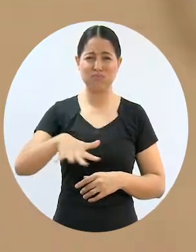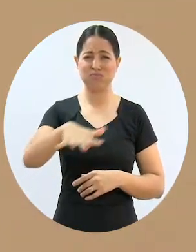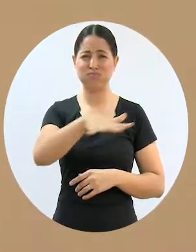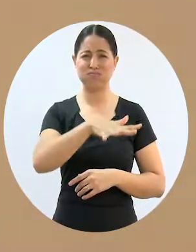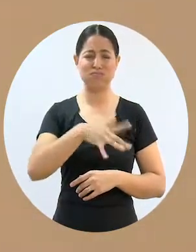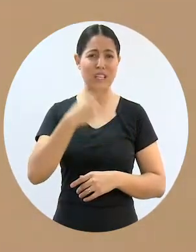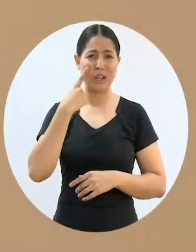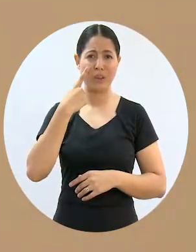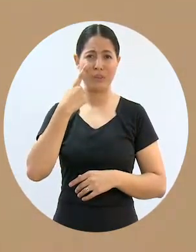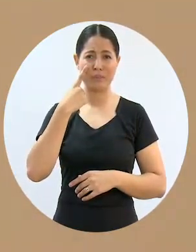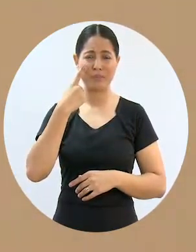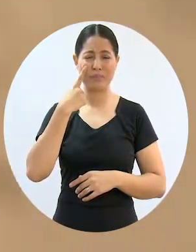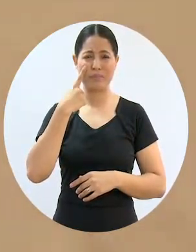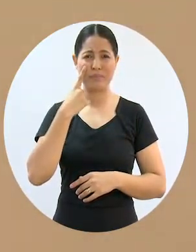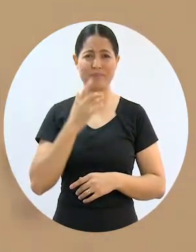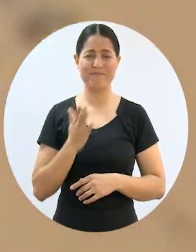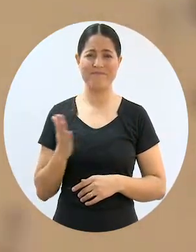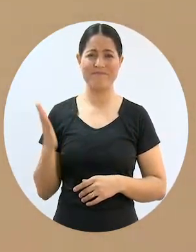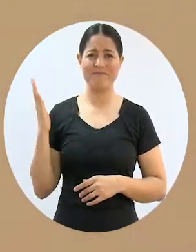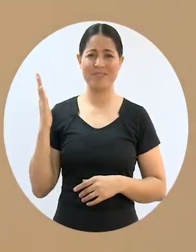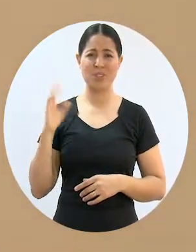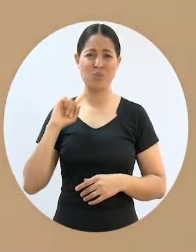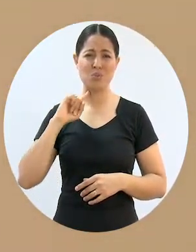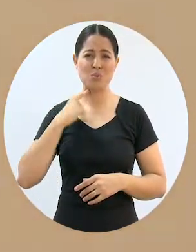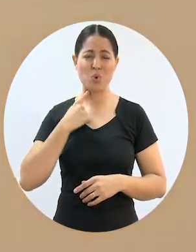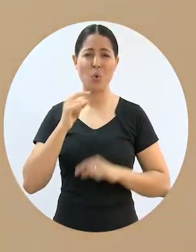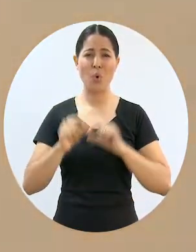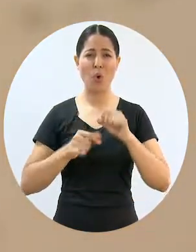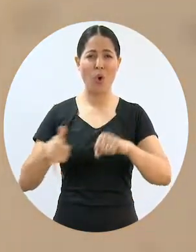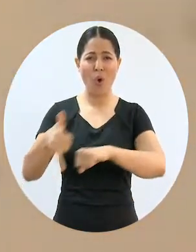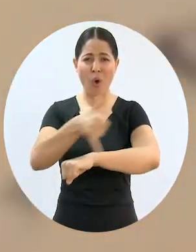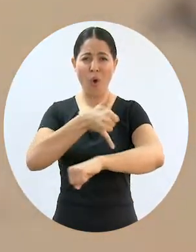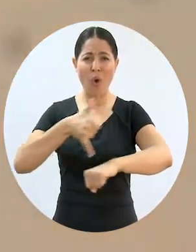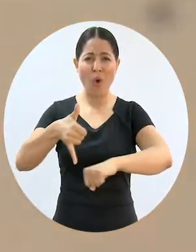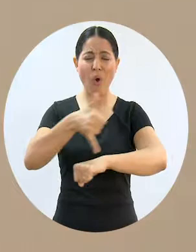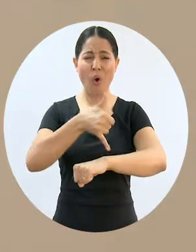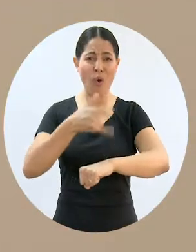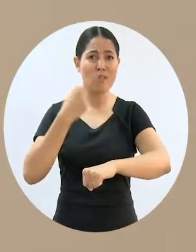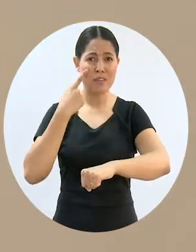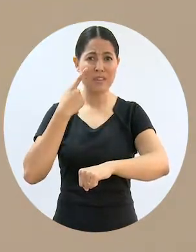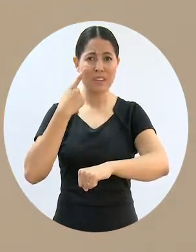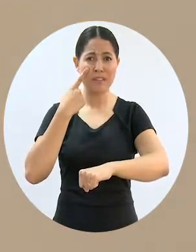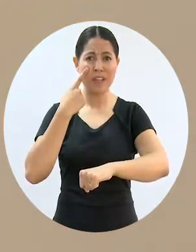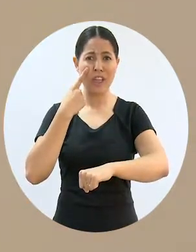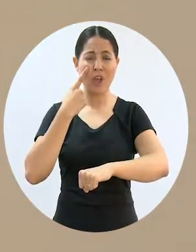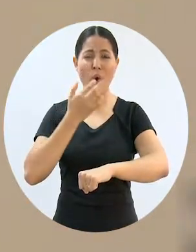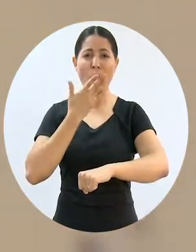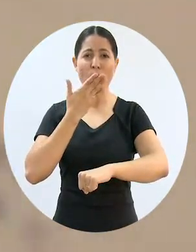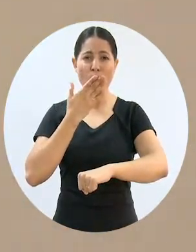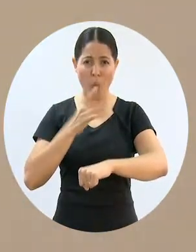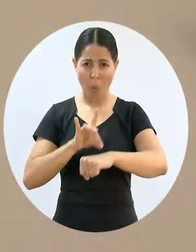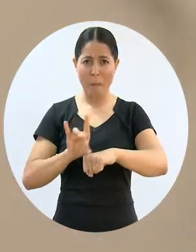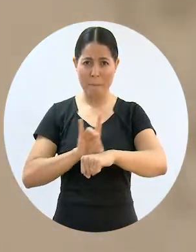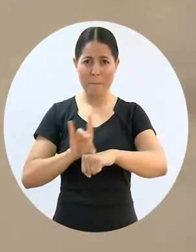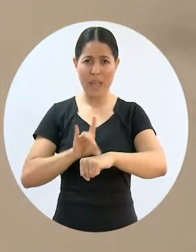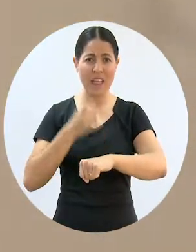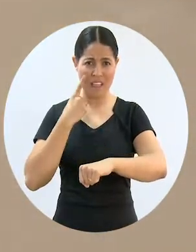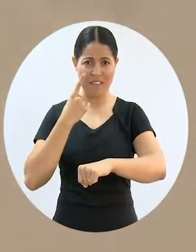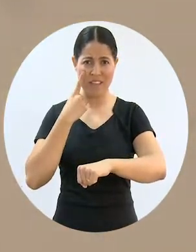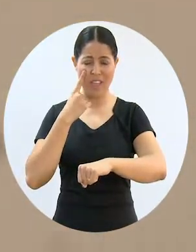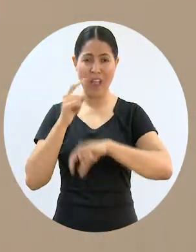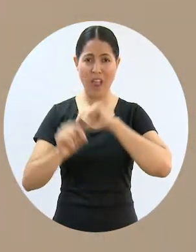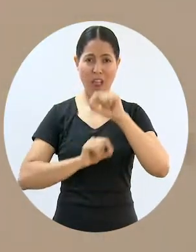Ó, tudo sujo, tudo isso aqui é óleo. Gente, isso aqui tudo, ó. Toda essa mancha preta que vocês estão vendo aqui nessa areia é